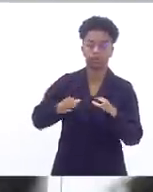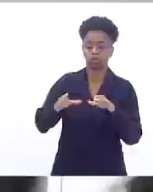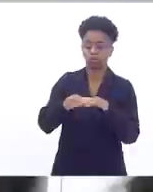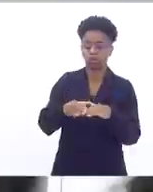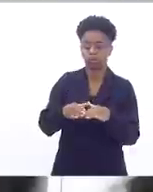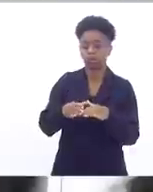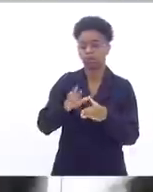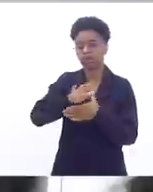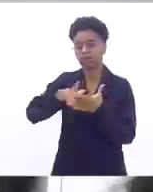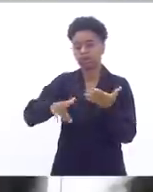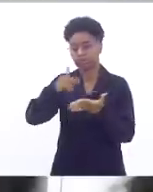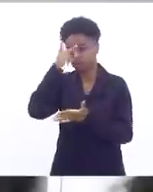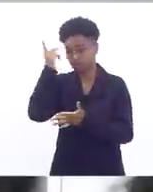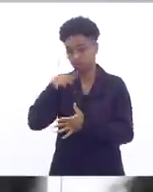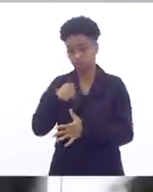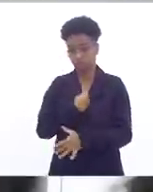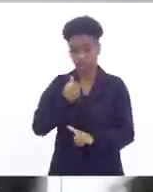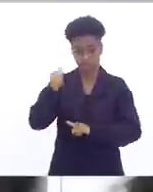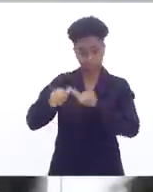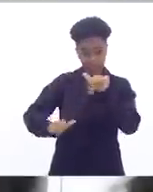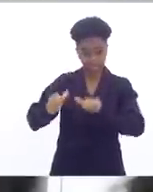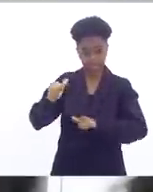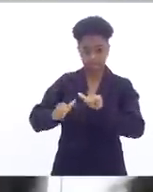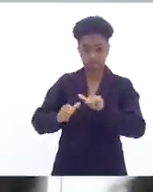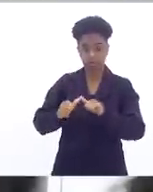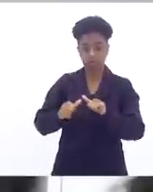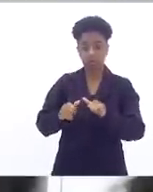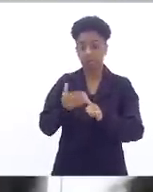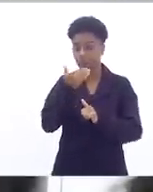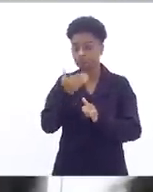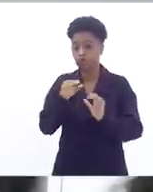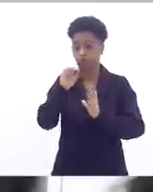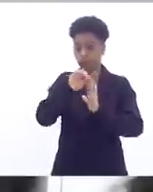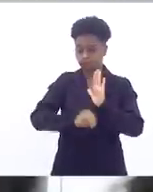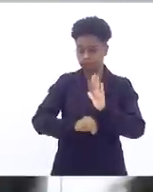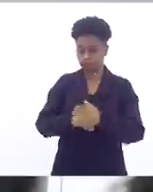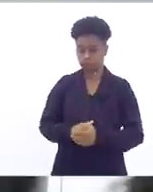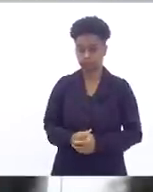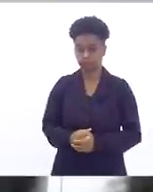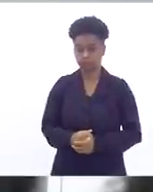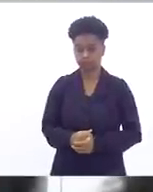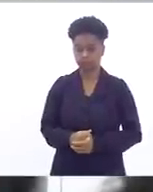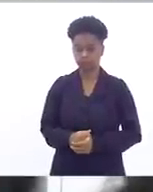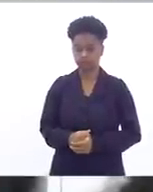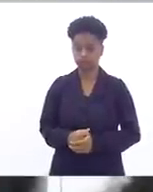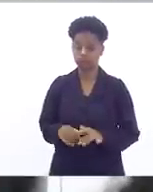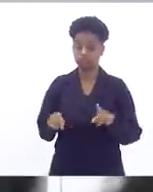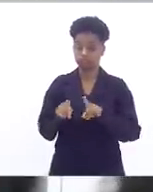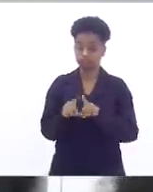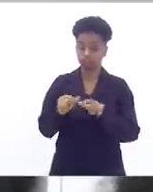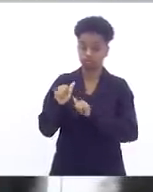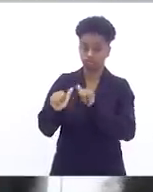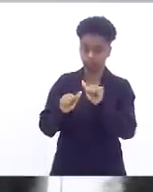de pessoas que estamos atualizando de ofício atualização automática